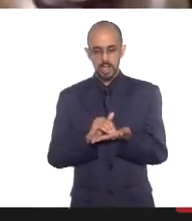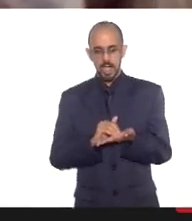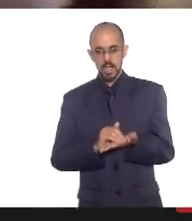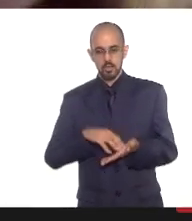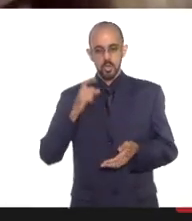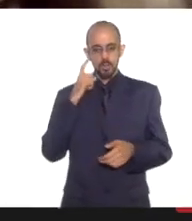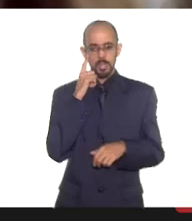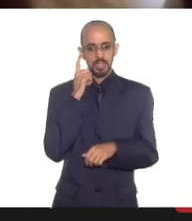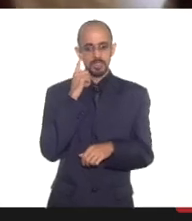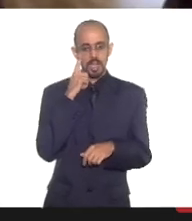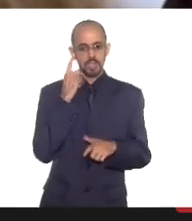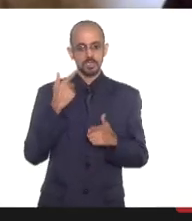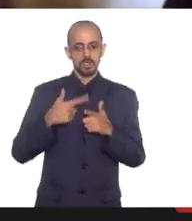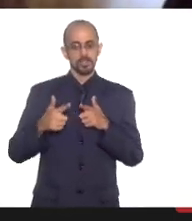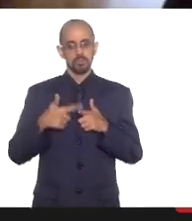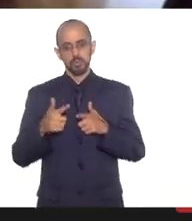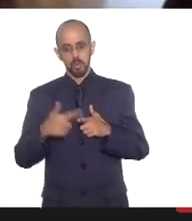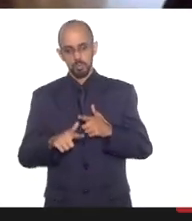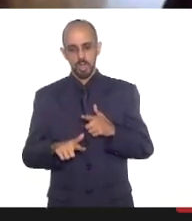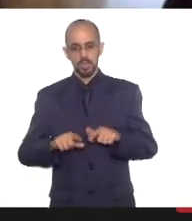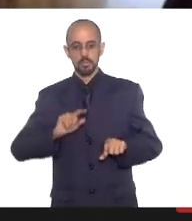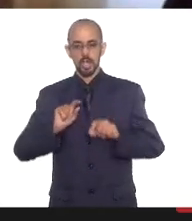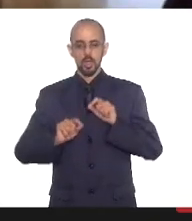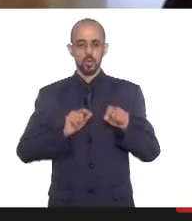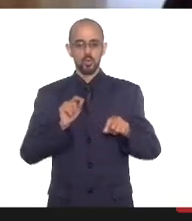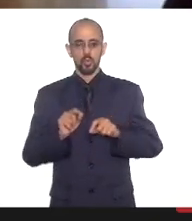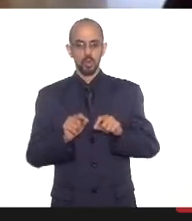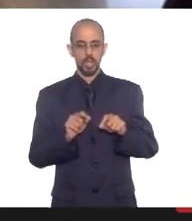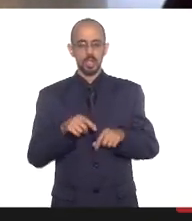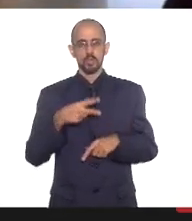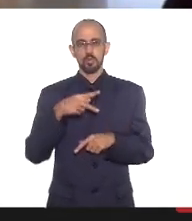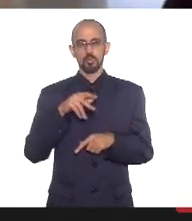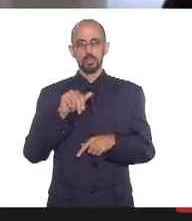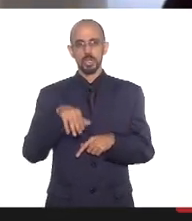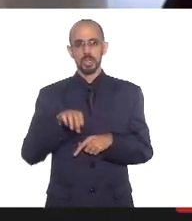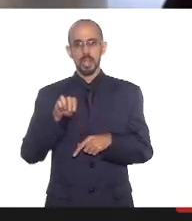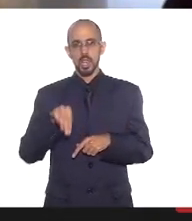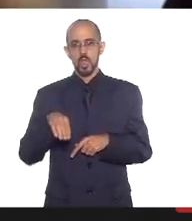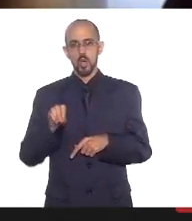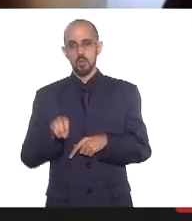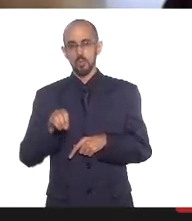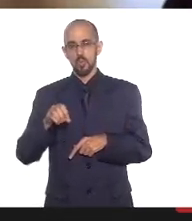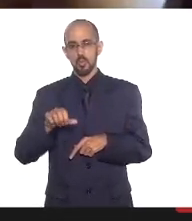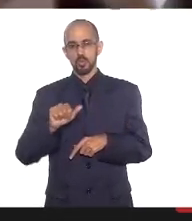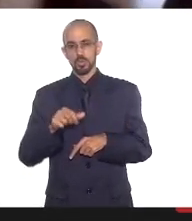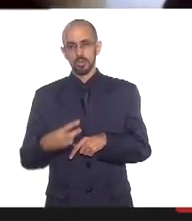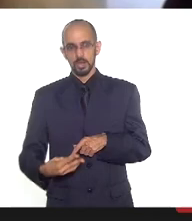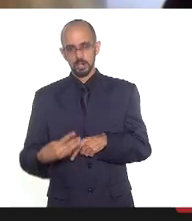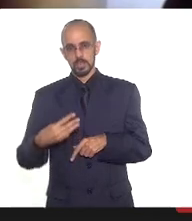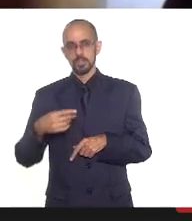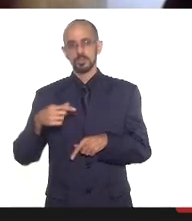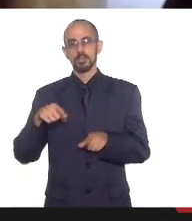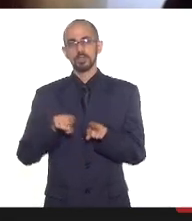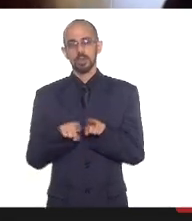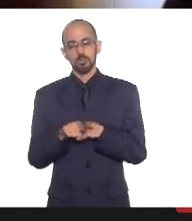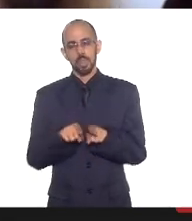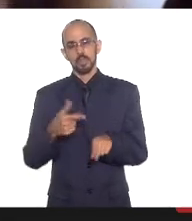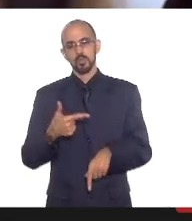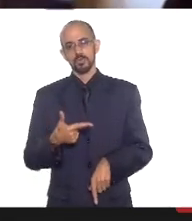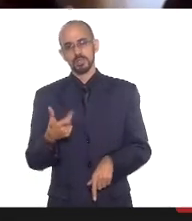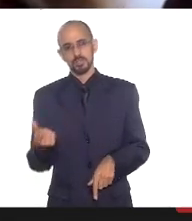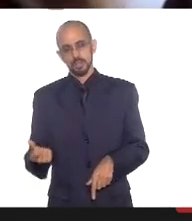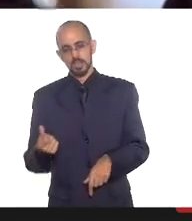pensão se nessa questão da zona do pneu 13 23 países e tá mais obra